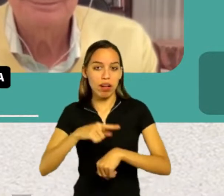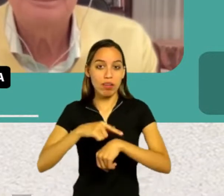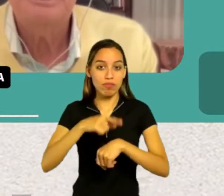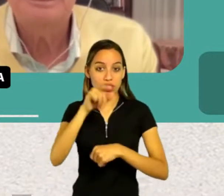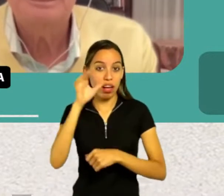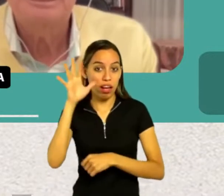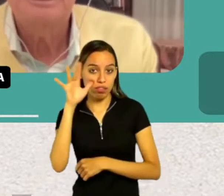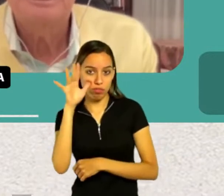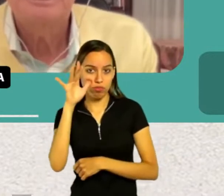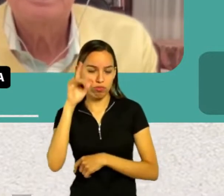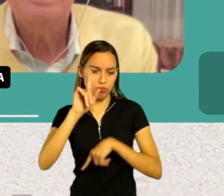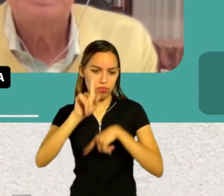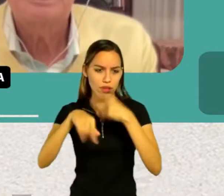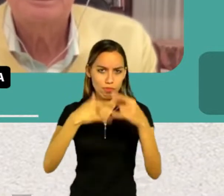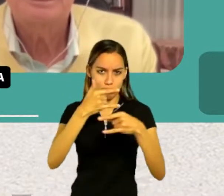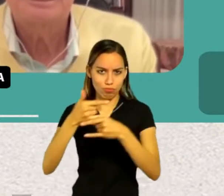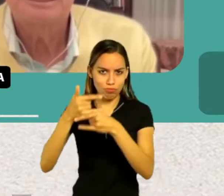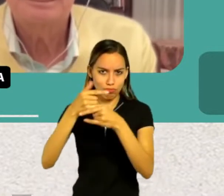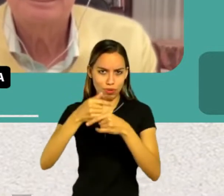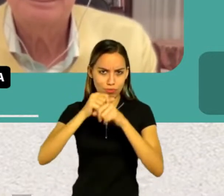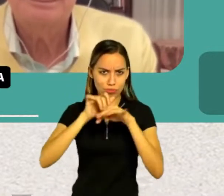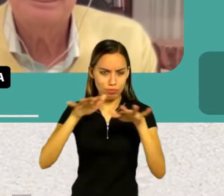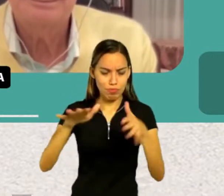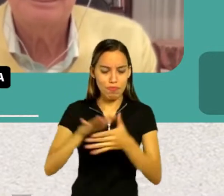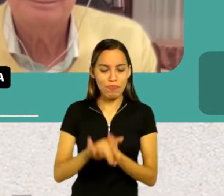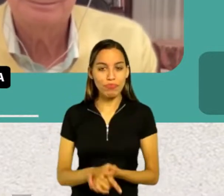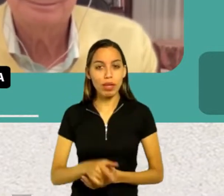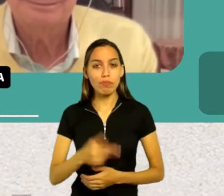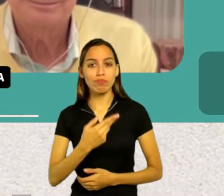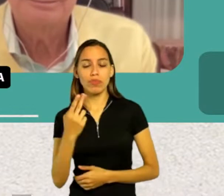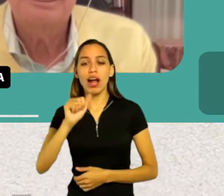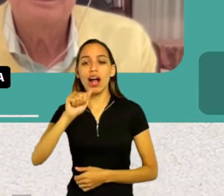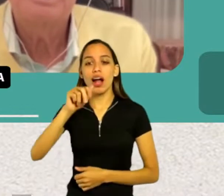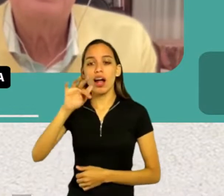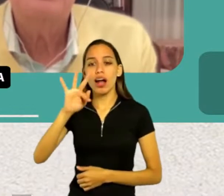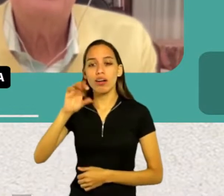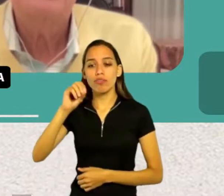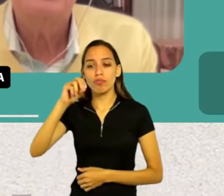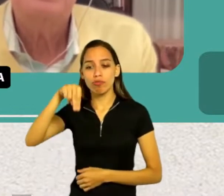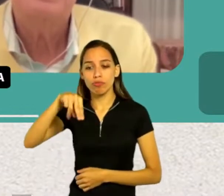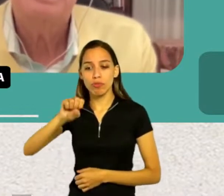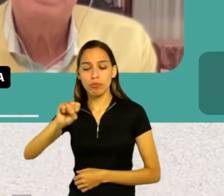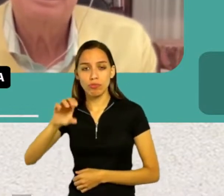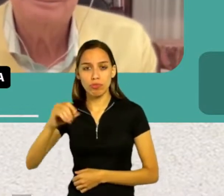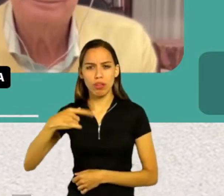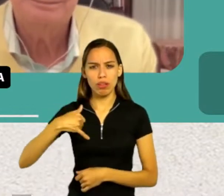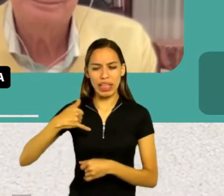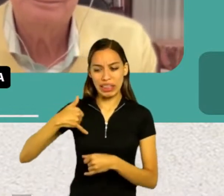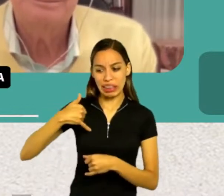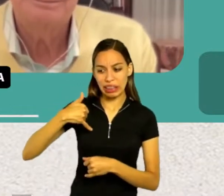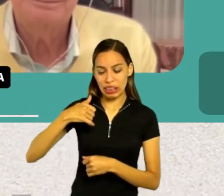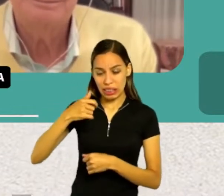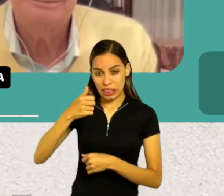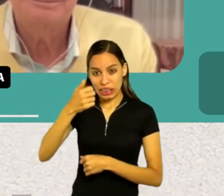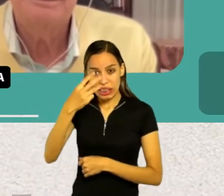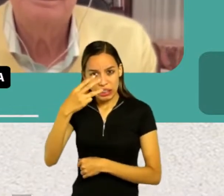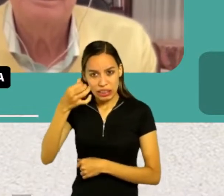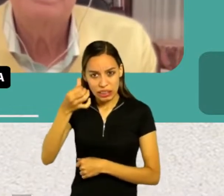for ao ar. Meu nome é Afonso Borges, eu faço o projeto Sempre um Papo há 36